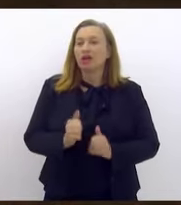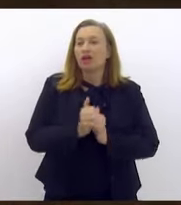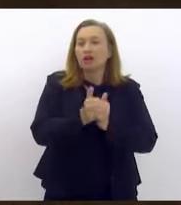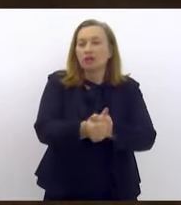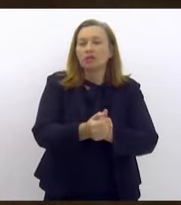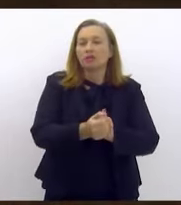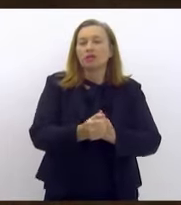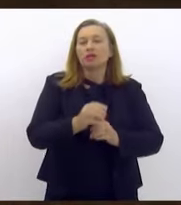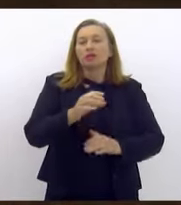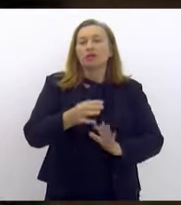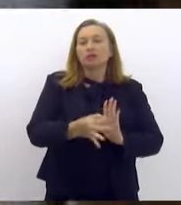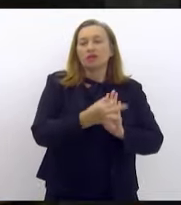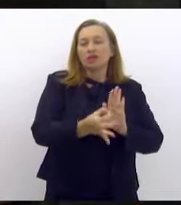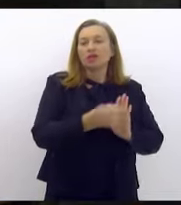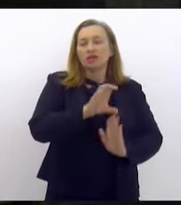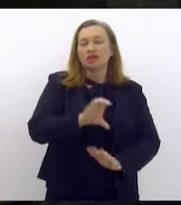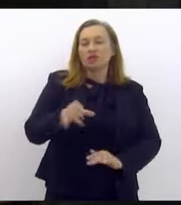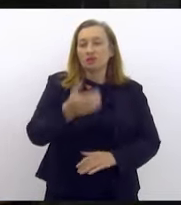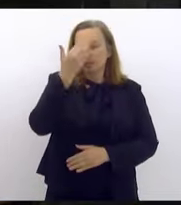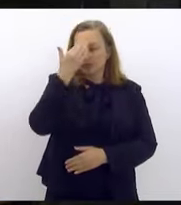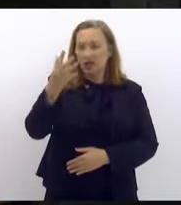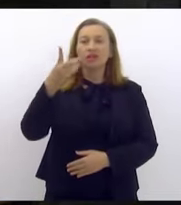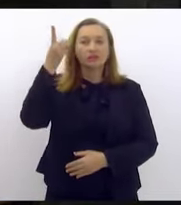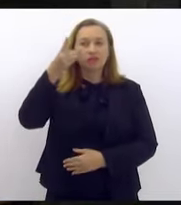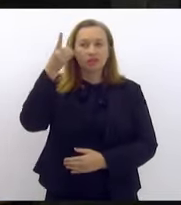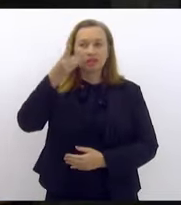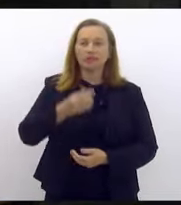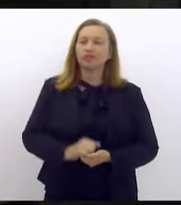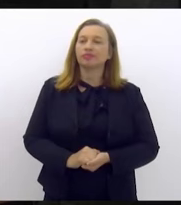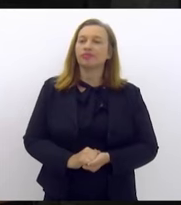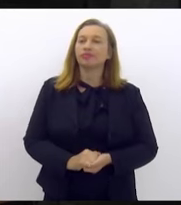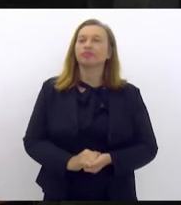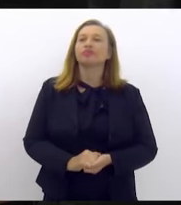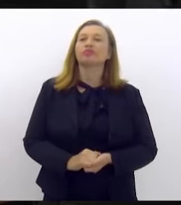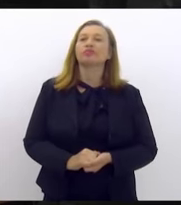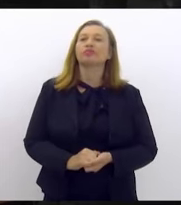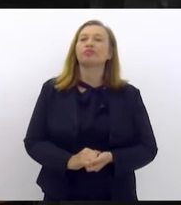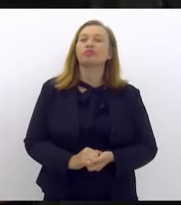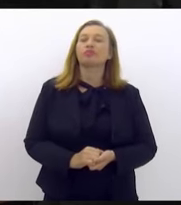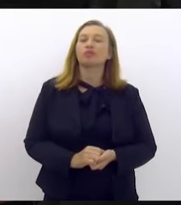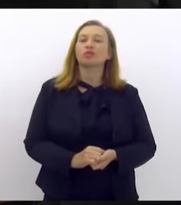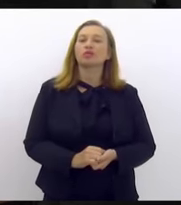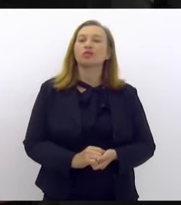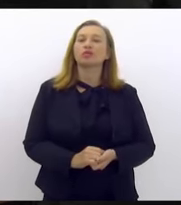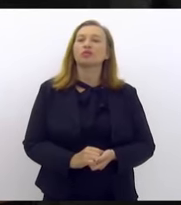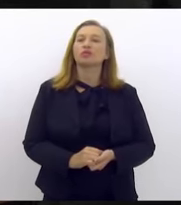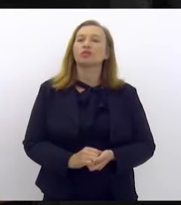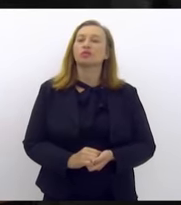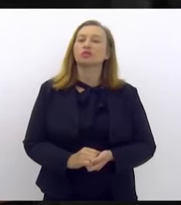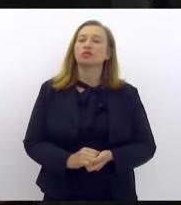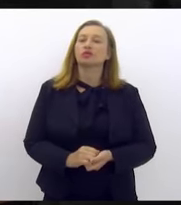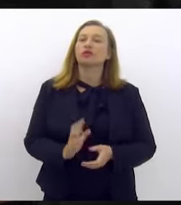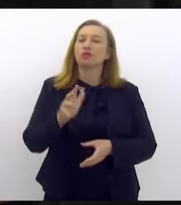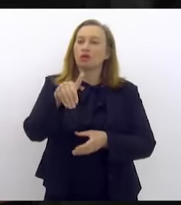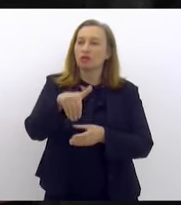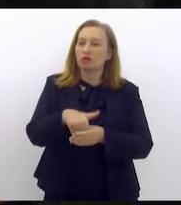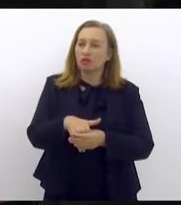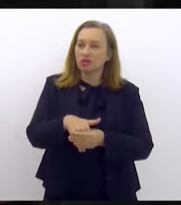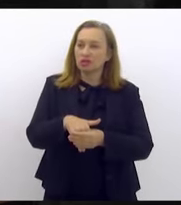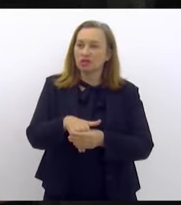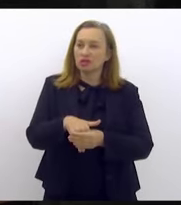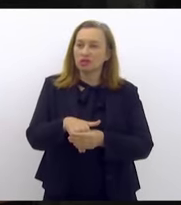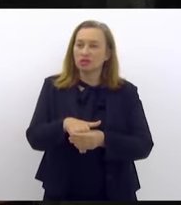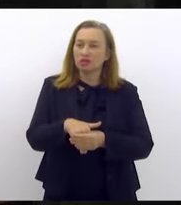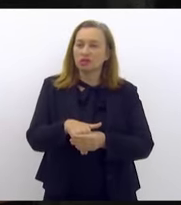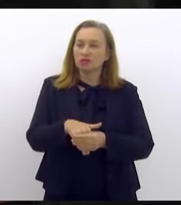o parecer da CCJ. Muito obrigado, deputado. Com os pareceres emitidos, em votação,